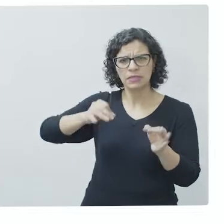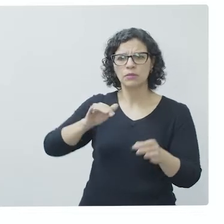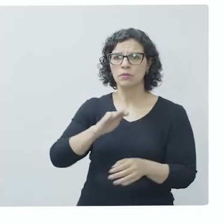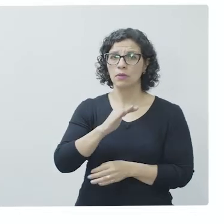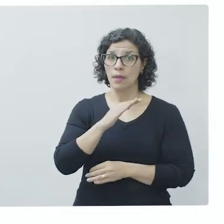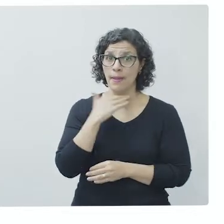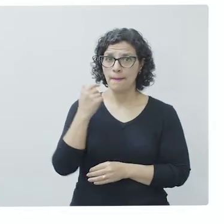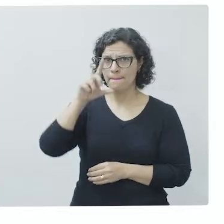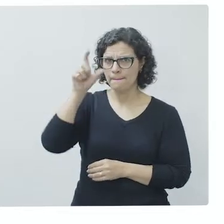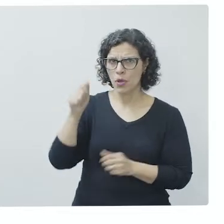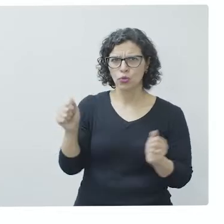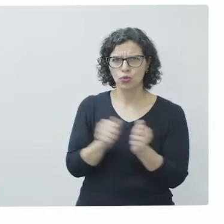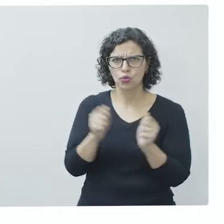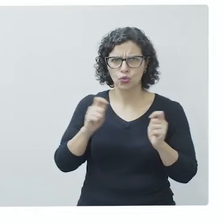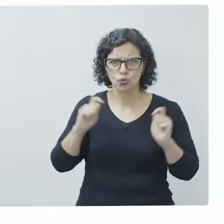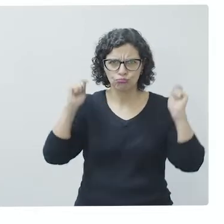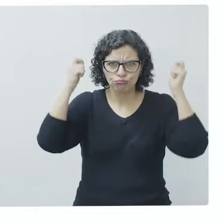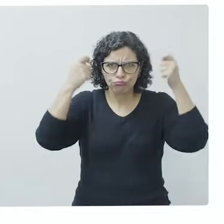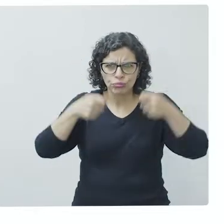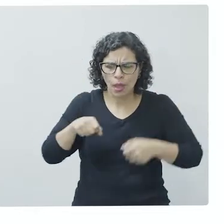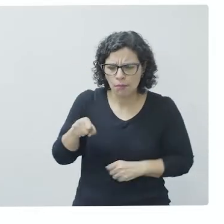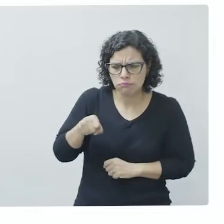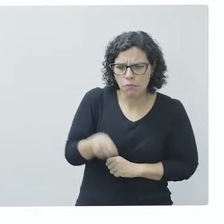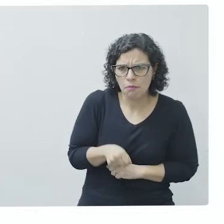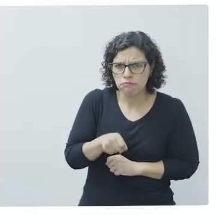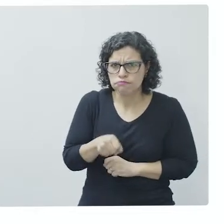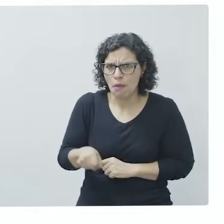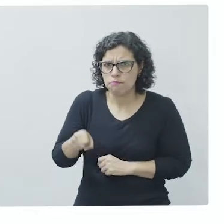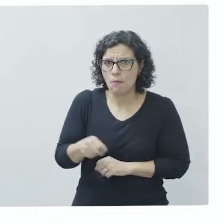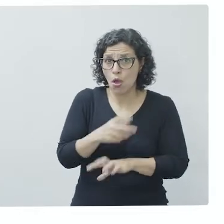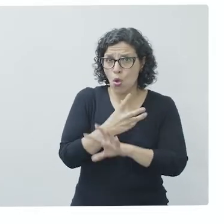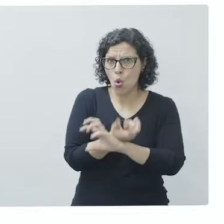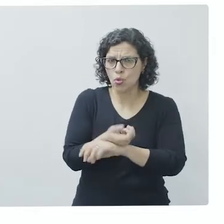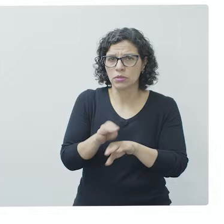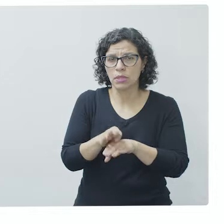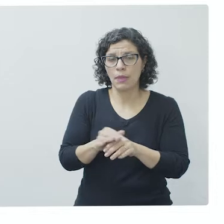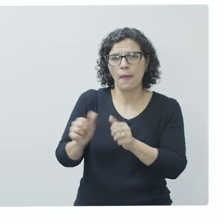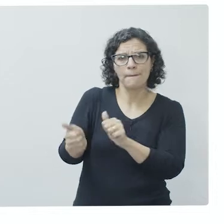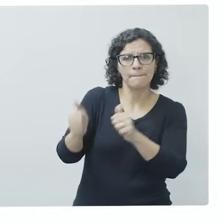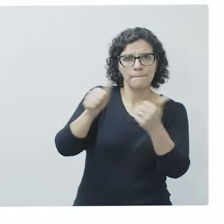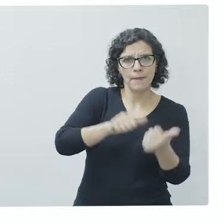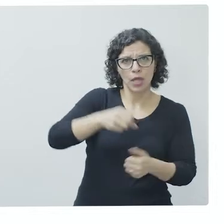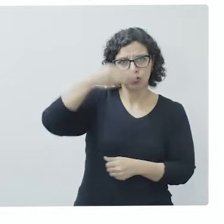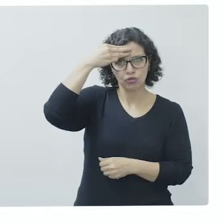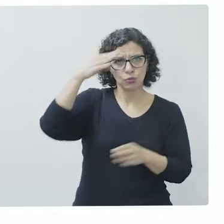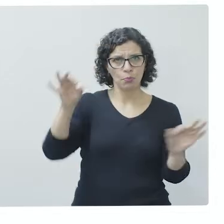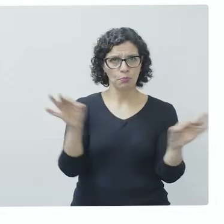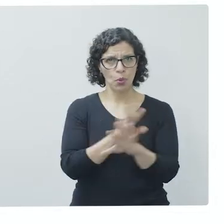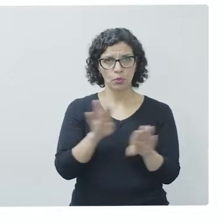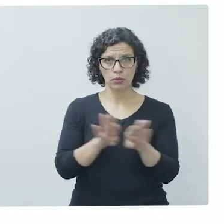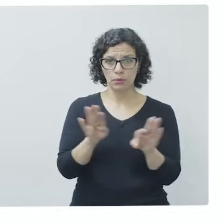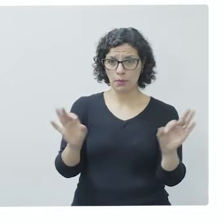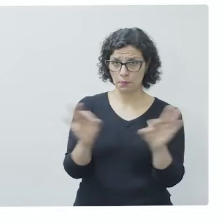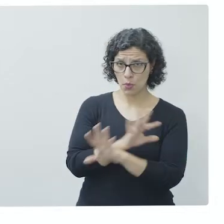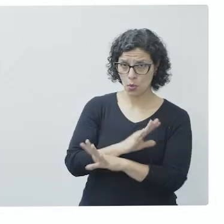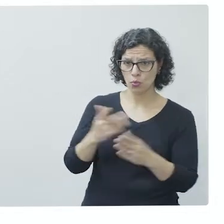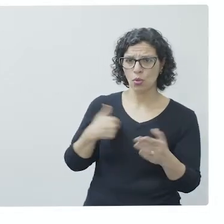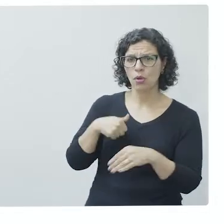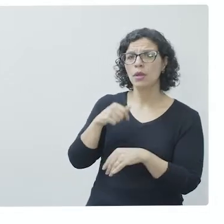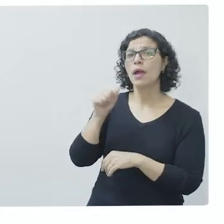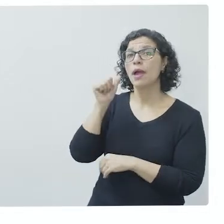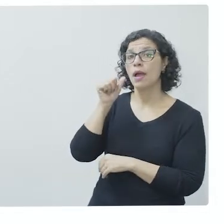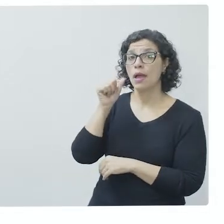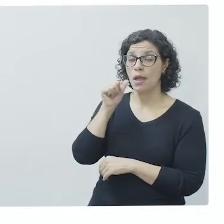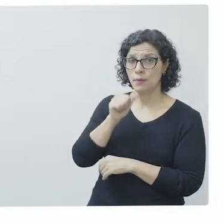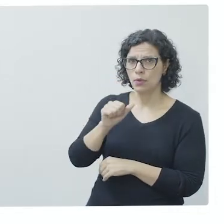a morte apareceu com sua capa escura e sua bengala de osso. O batismo foi realizado. Após a cerimônia, a morte